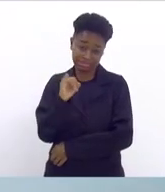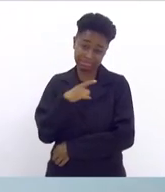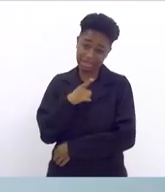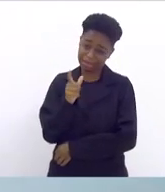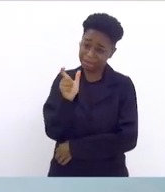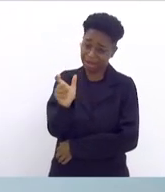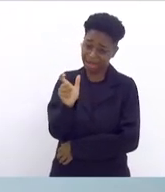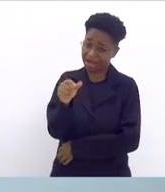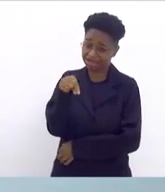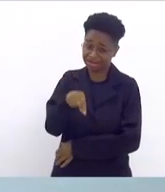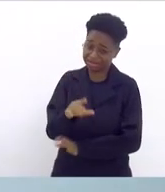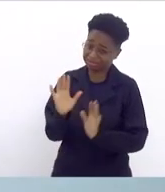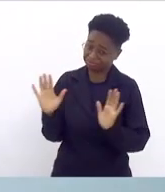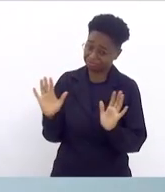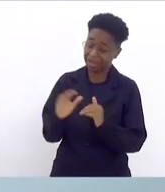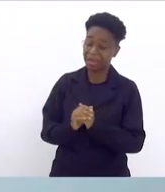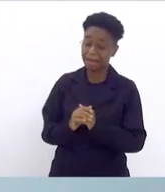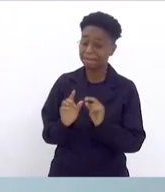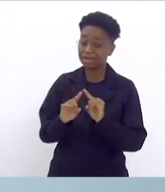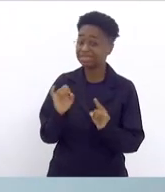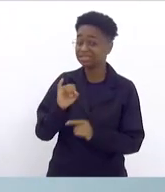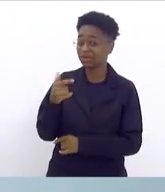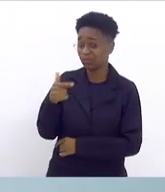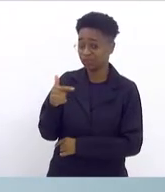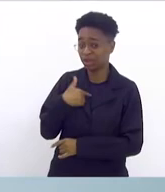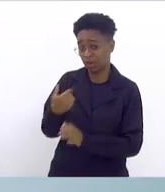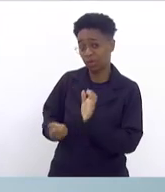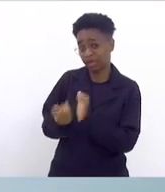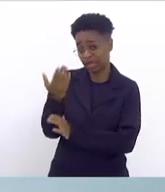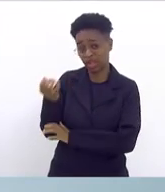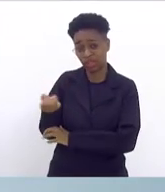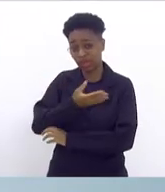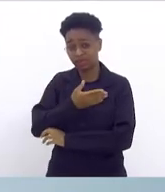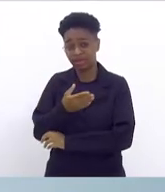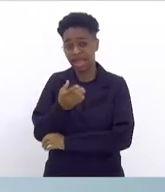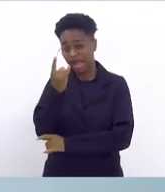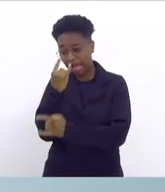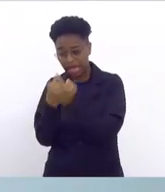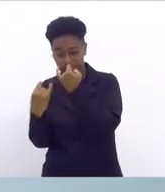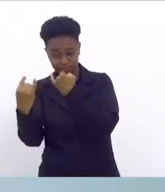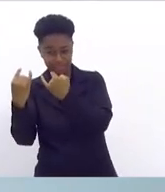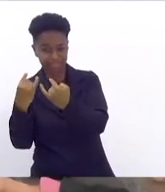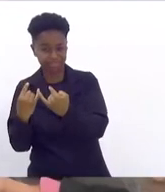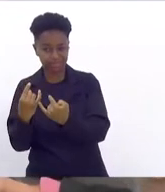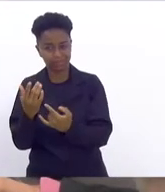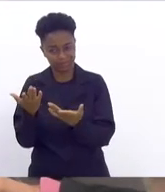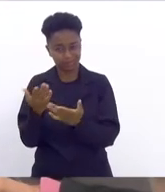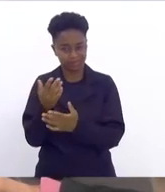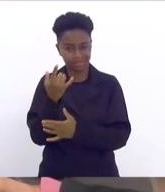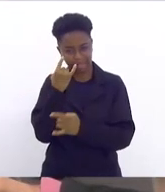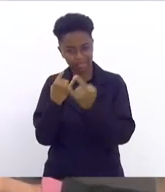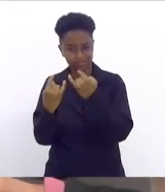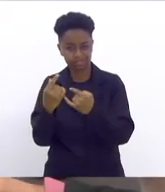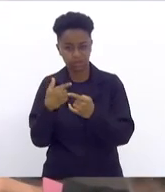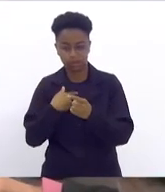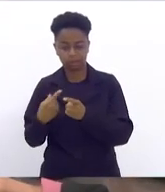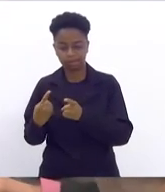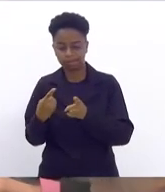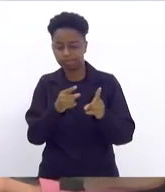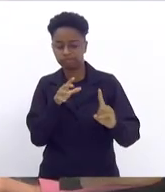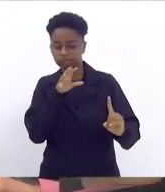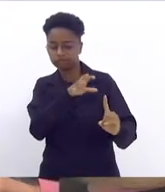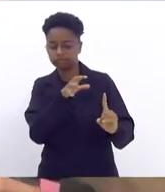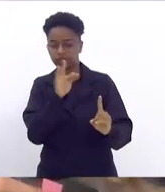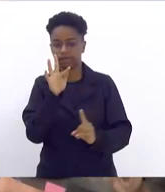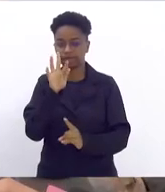nosso vernáculo, mas se não tiver, eu uso o neologismo da cativação. Me filio à cativação, deputado Fred, porque a gente